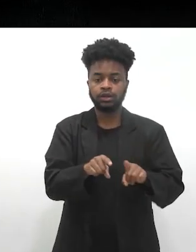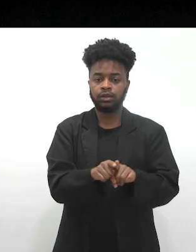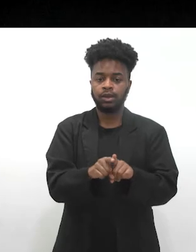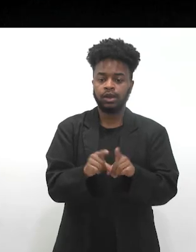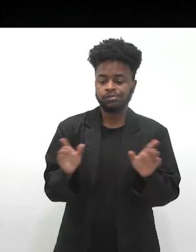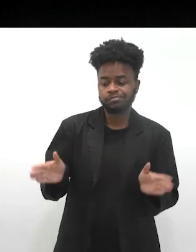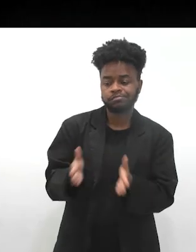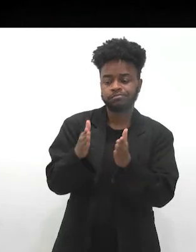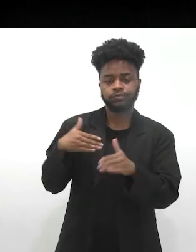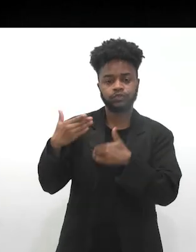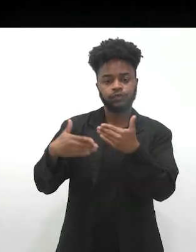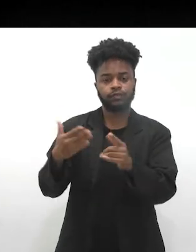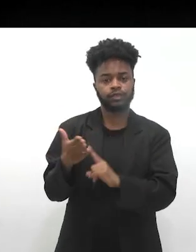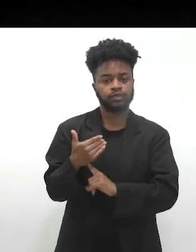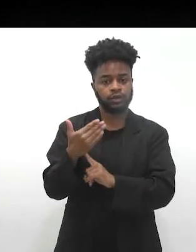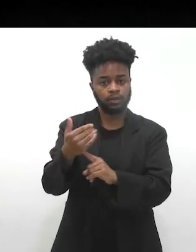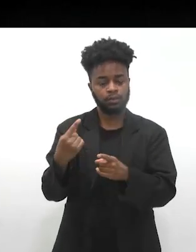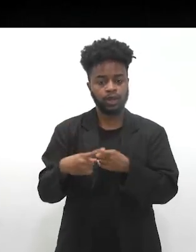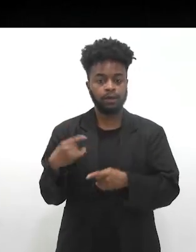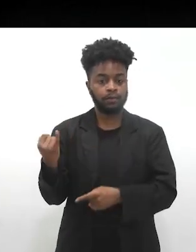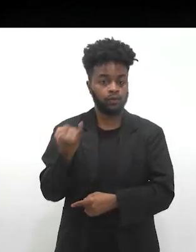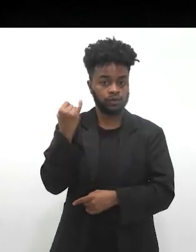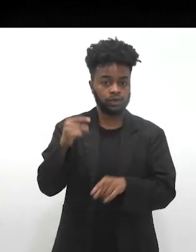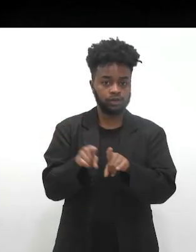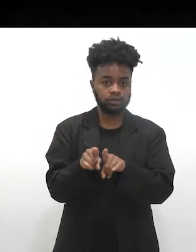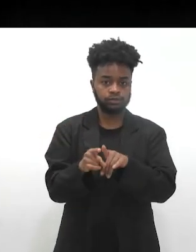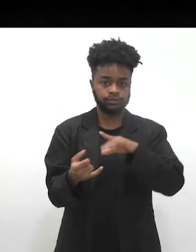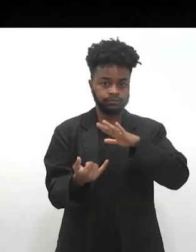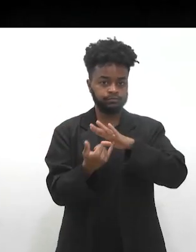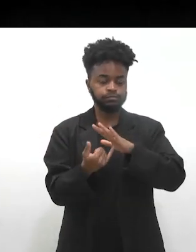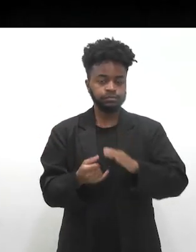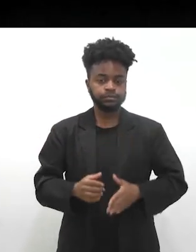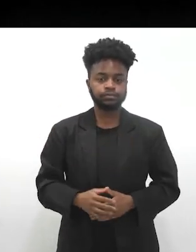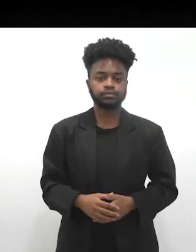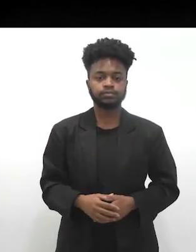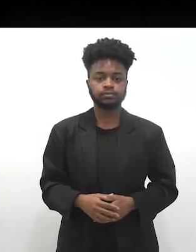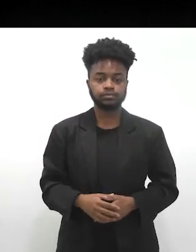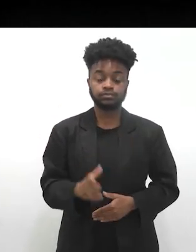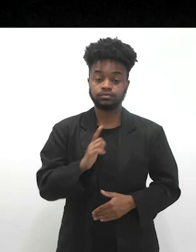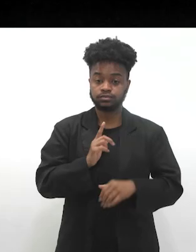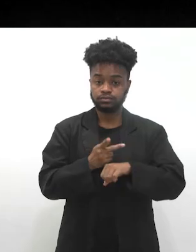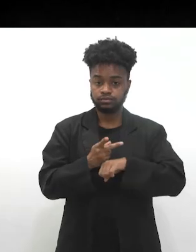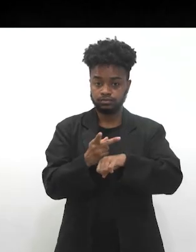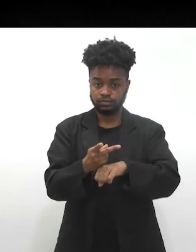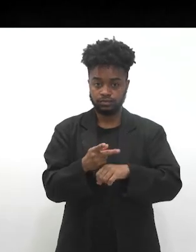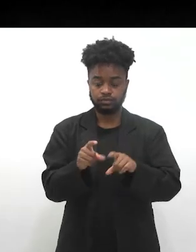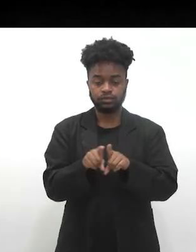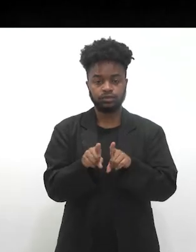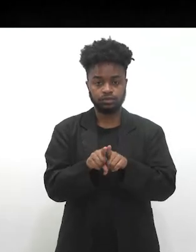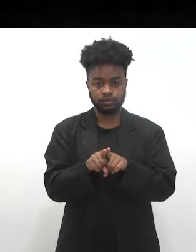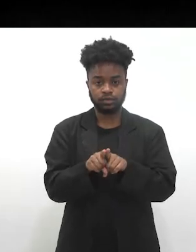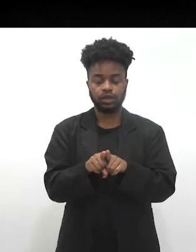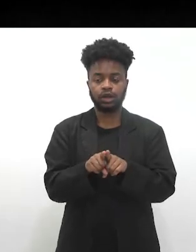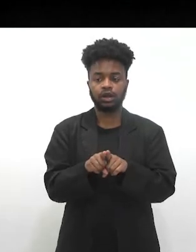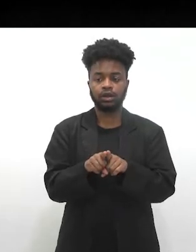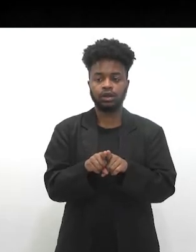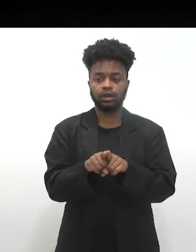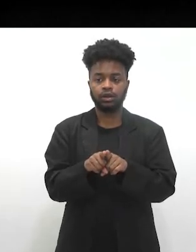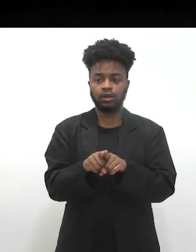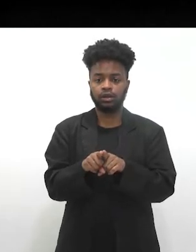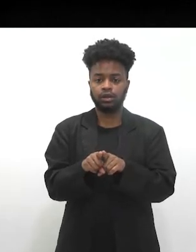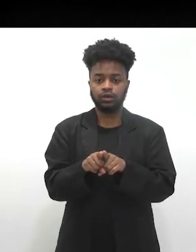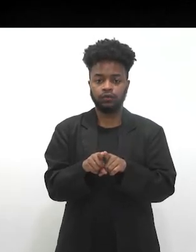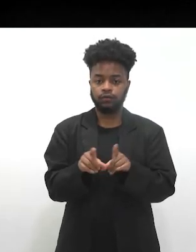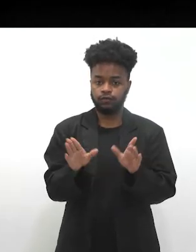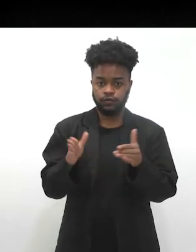também desenvolvimento tecnológico dessa importante instituição. Temos o prêmio que